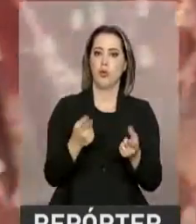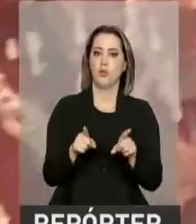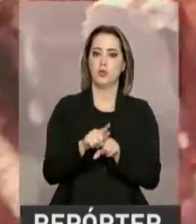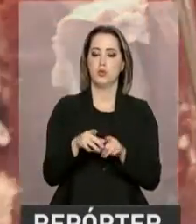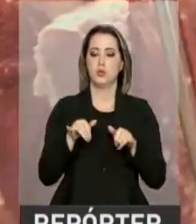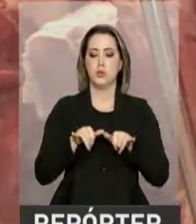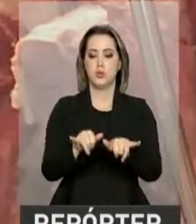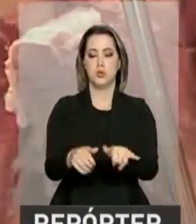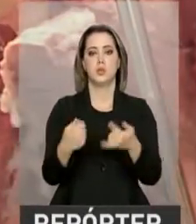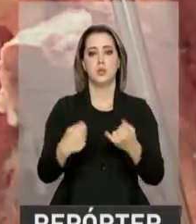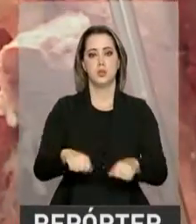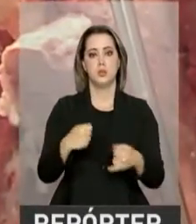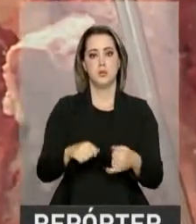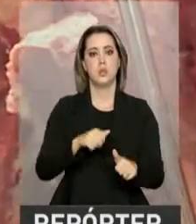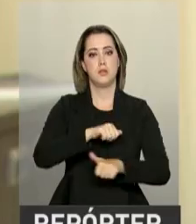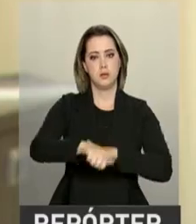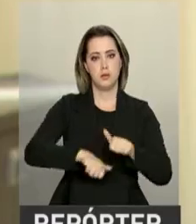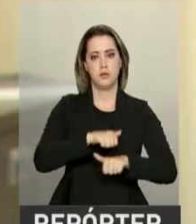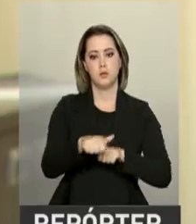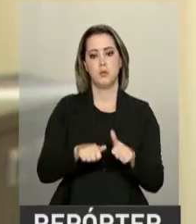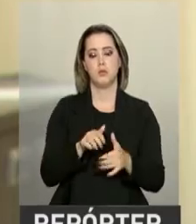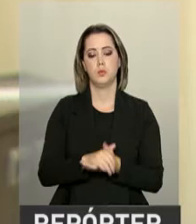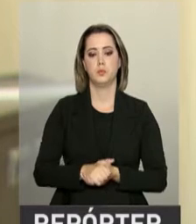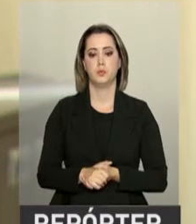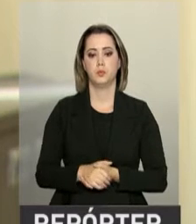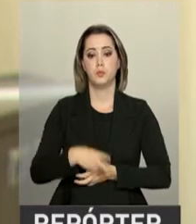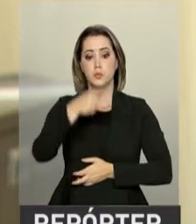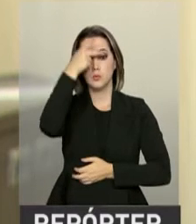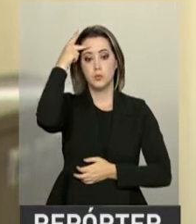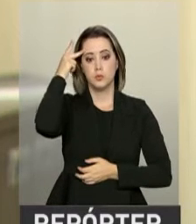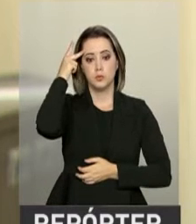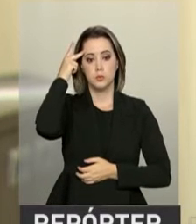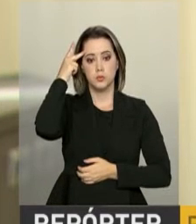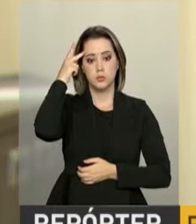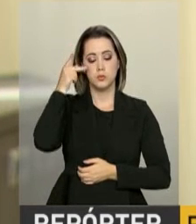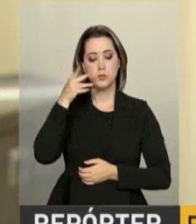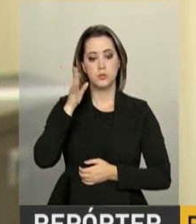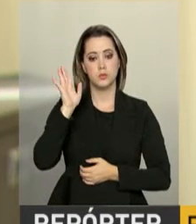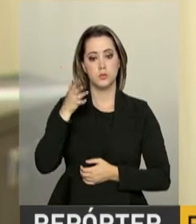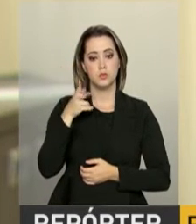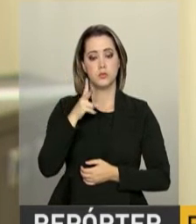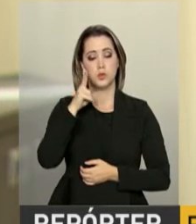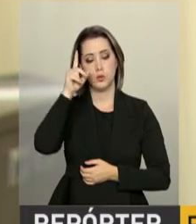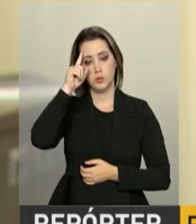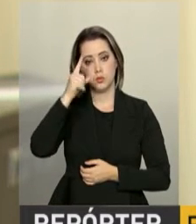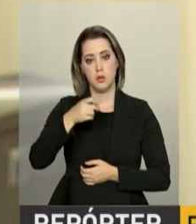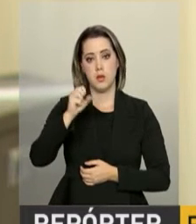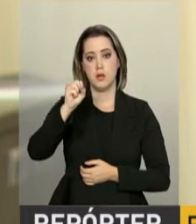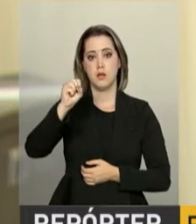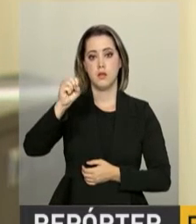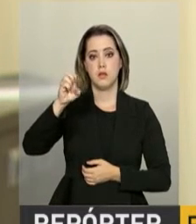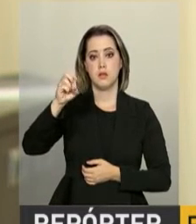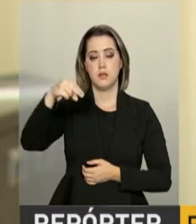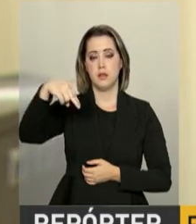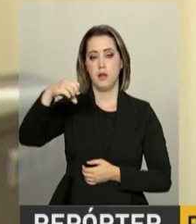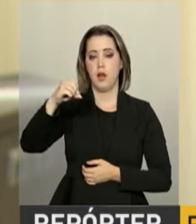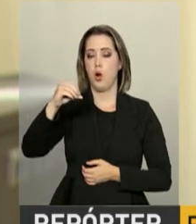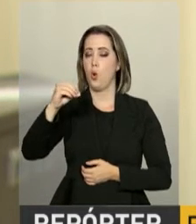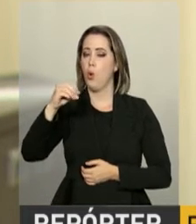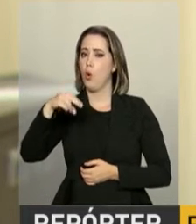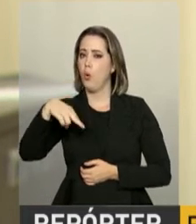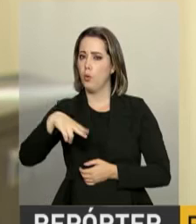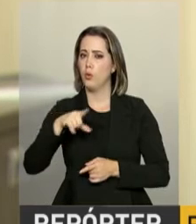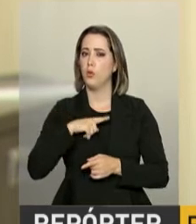estão obrigados a fazer a troca o consumidor caso como ter uma orientação ao acenar com ele pode procurar o procon e caso